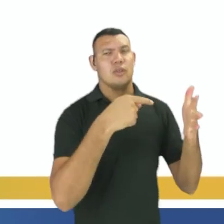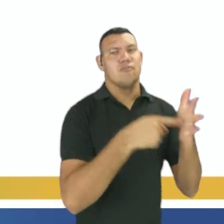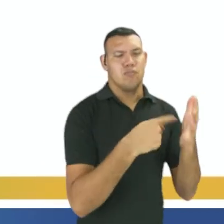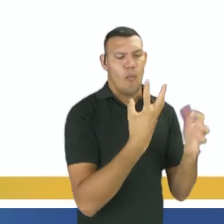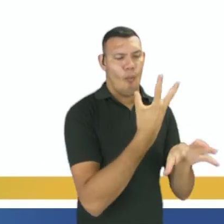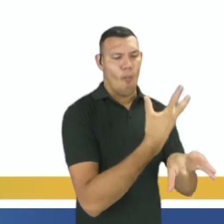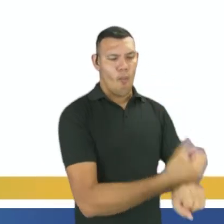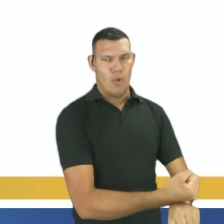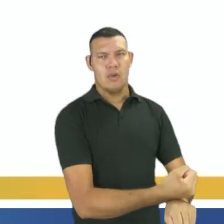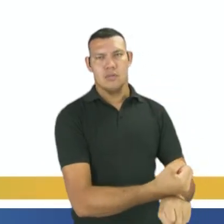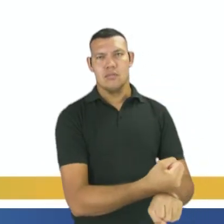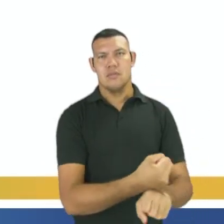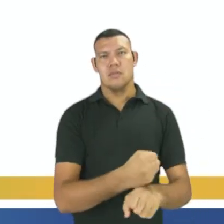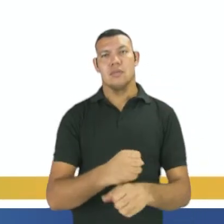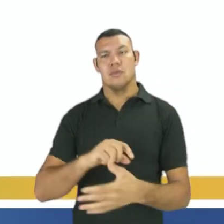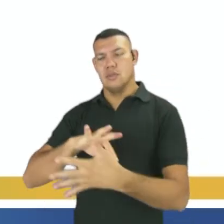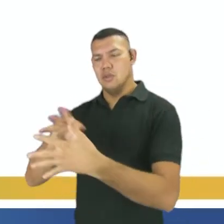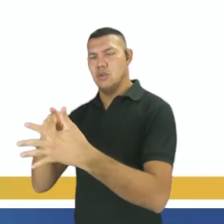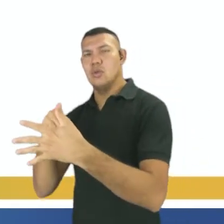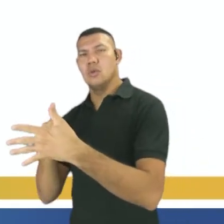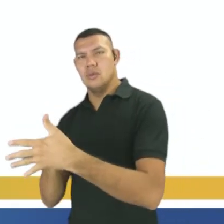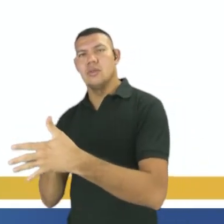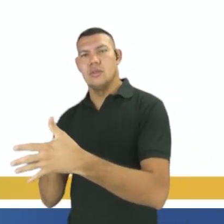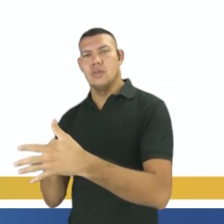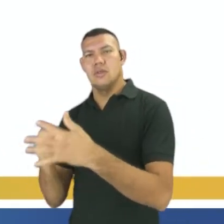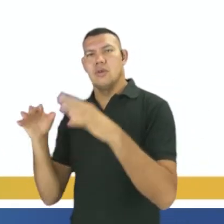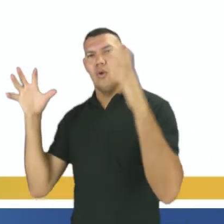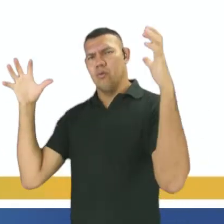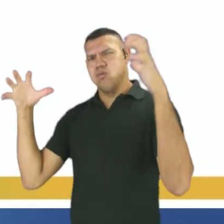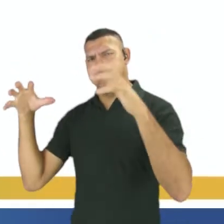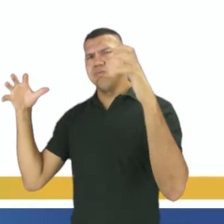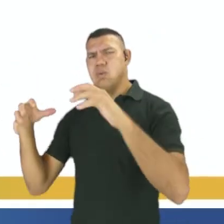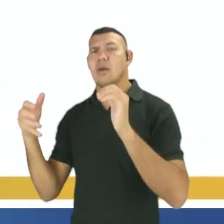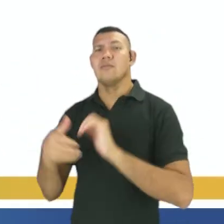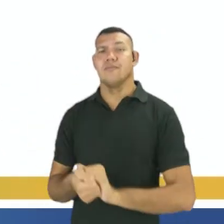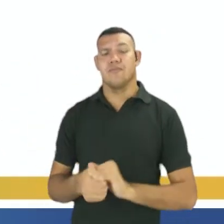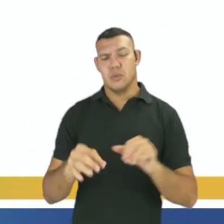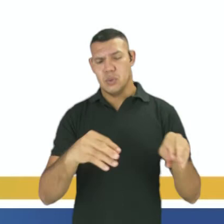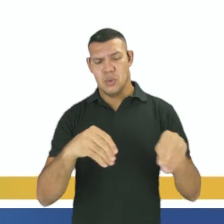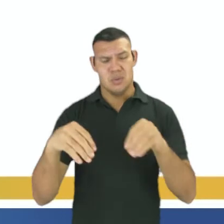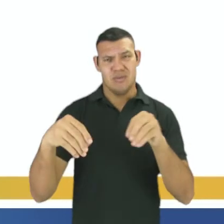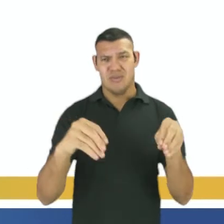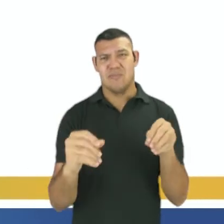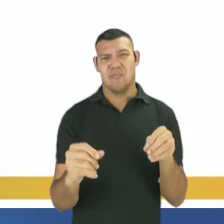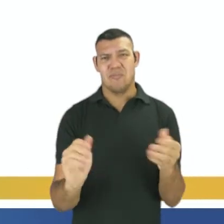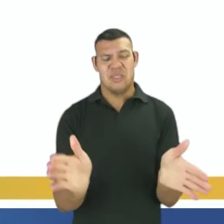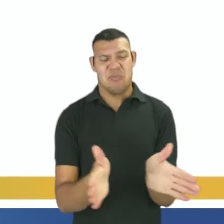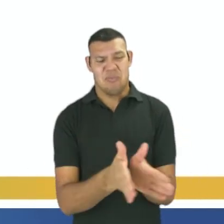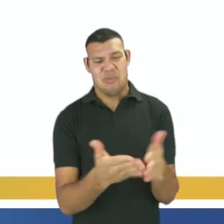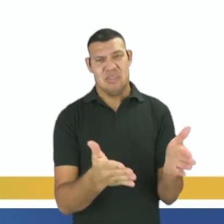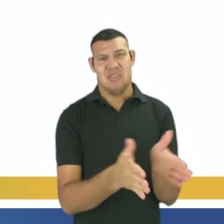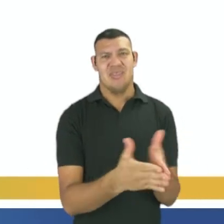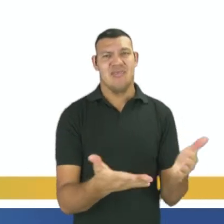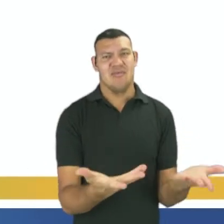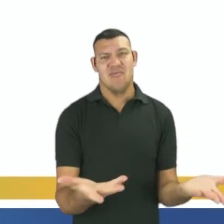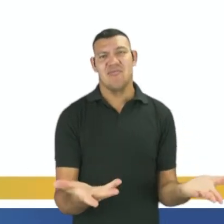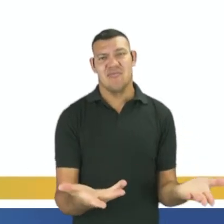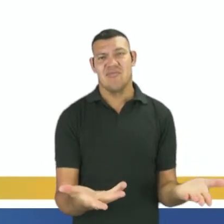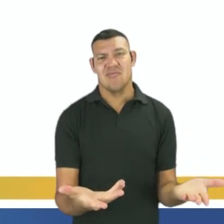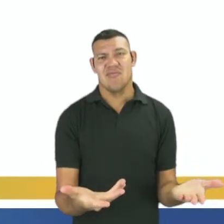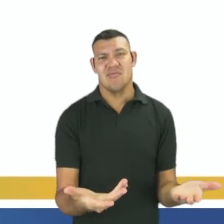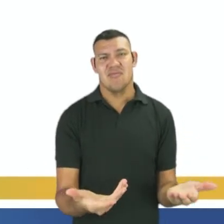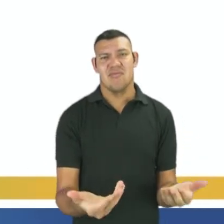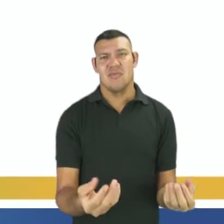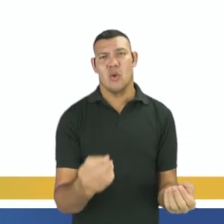né seu solo solo da Floresta Amazônica é considerado pobre com uma fina camada de nutrientes porém o